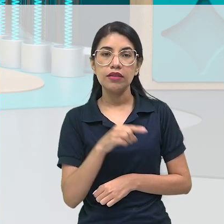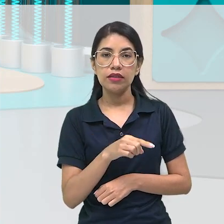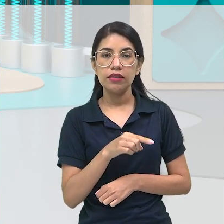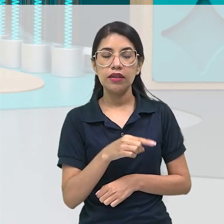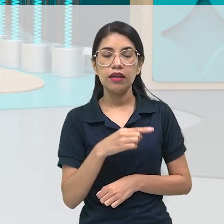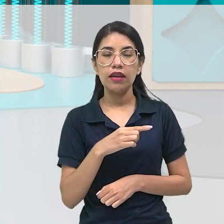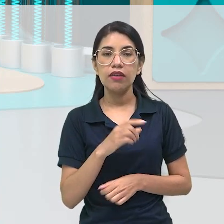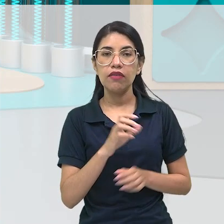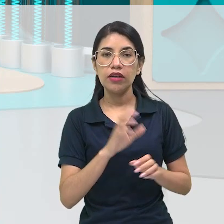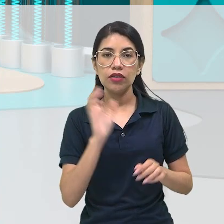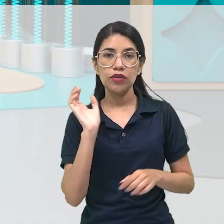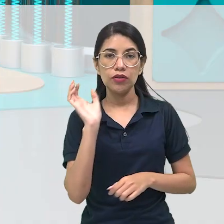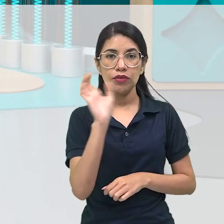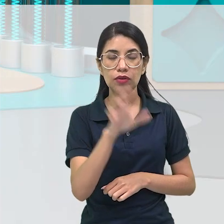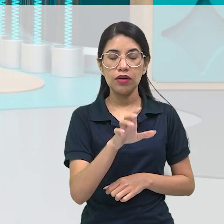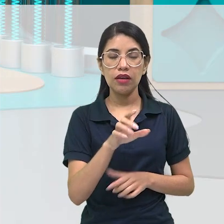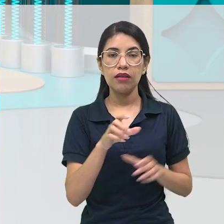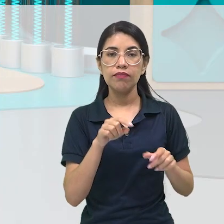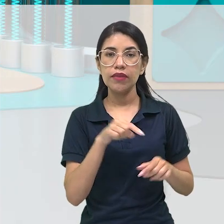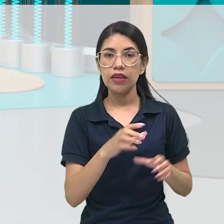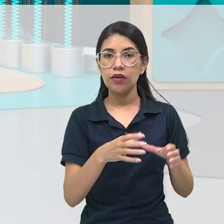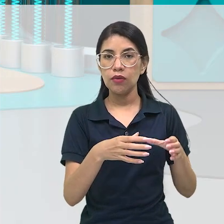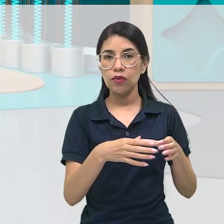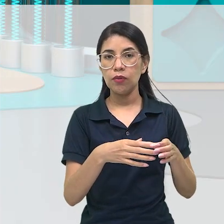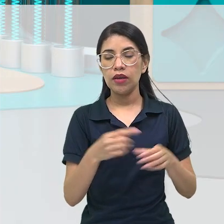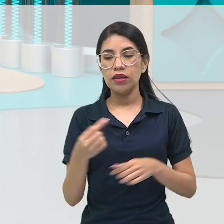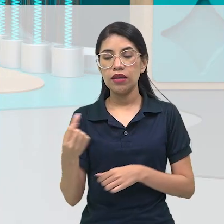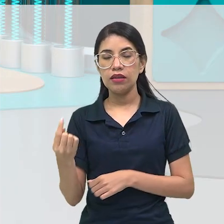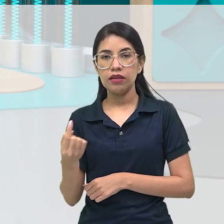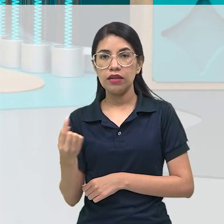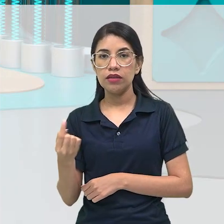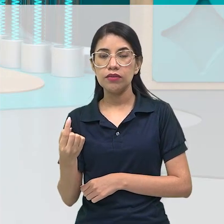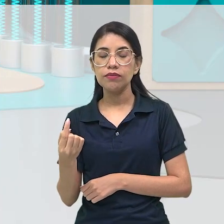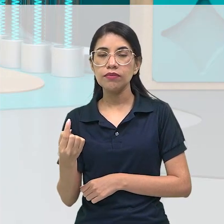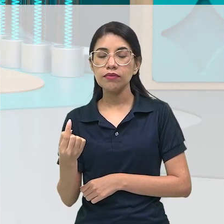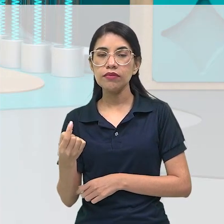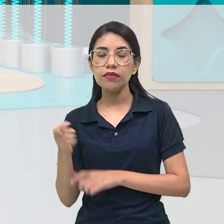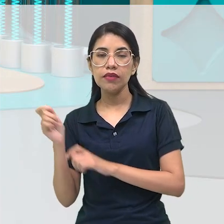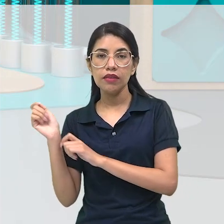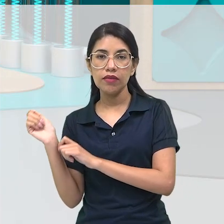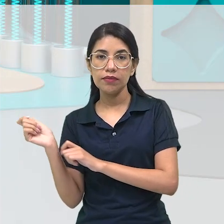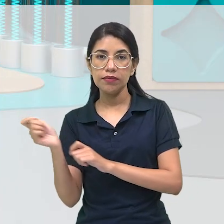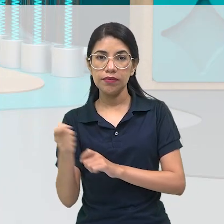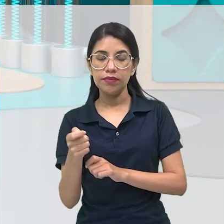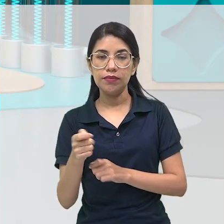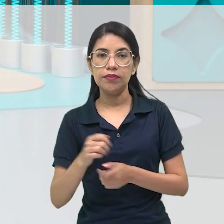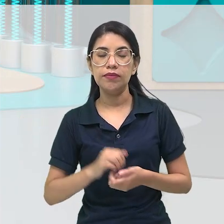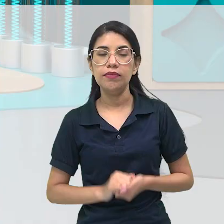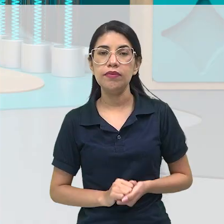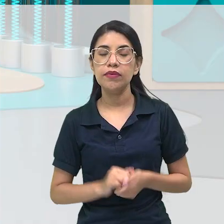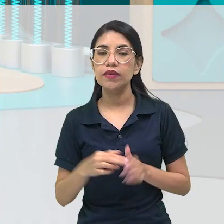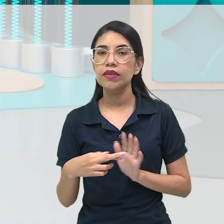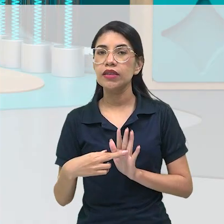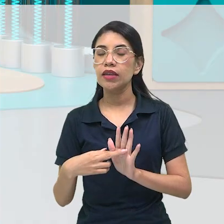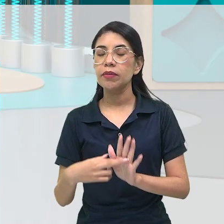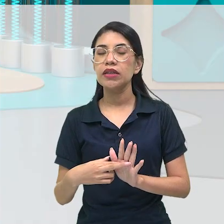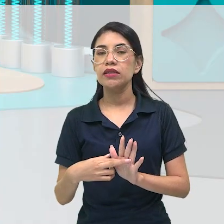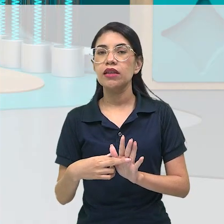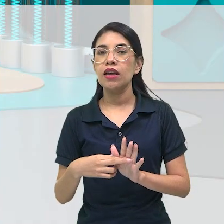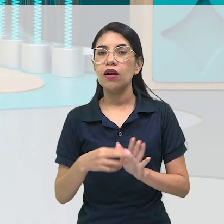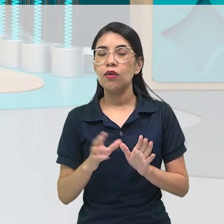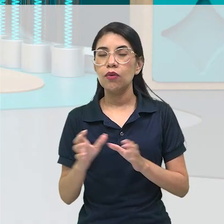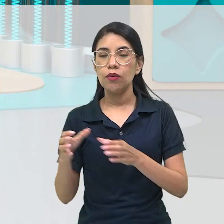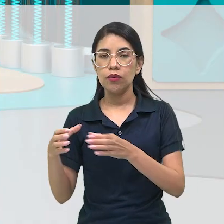o time do lançador. E o que tem só um jogador do outro time é o rebatedor. Ele é o que representa todos os outros do